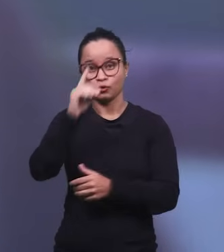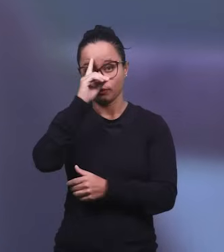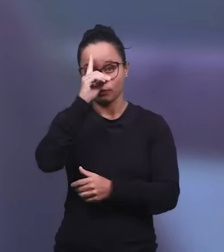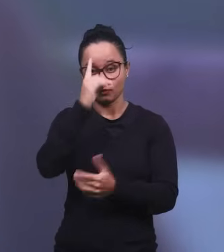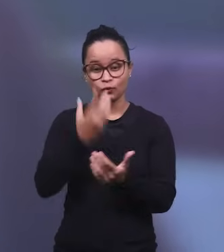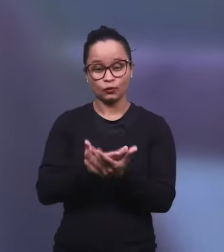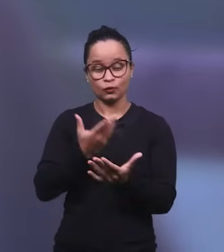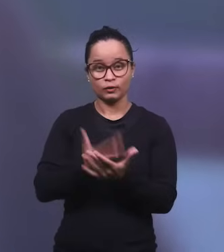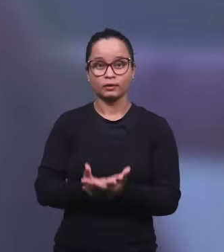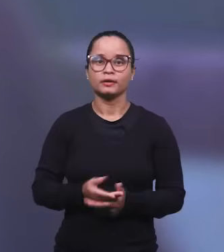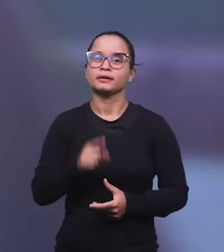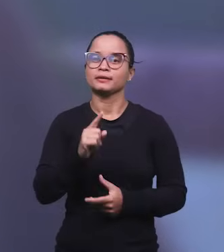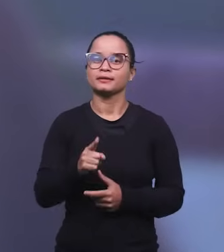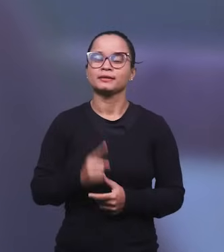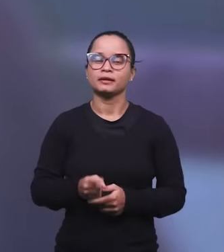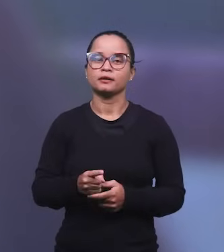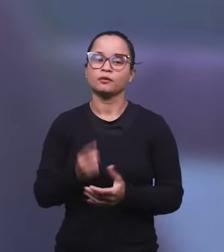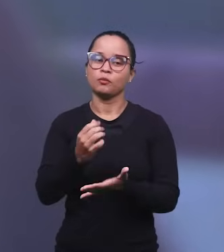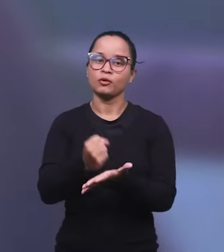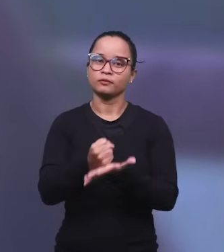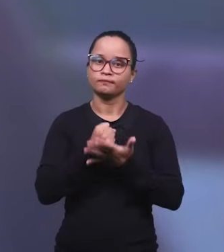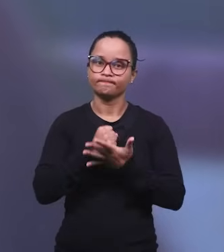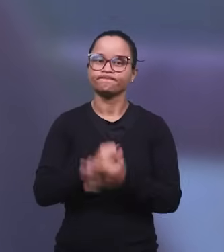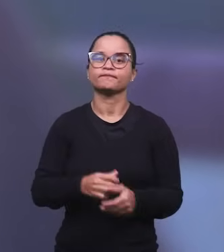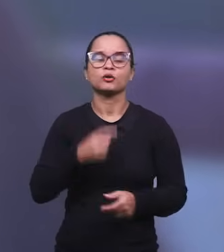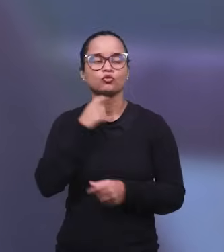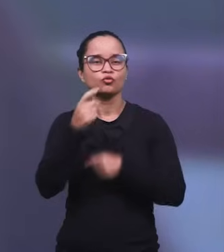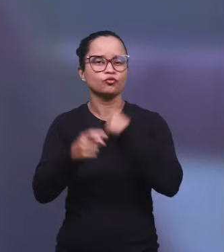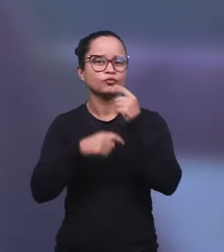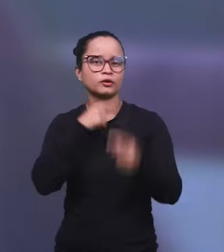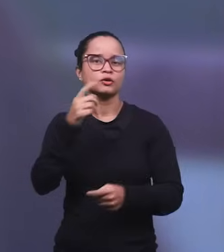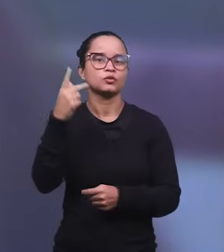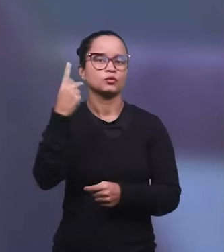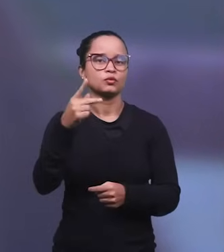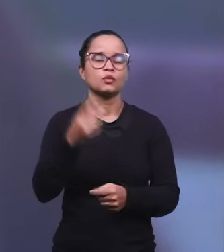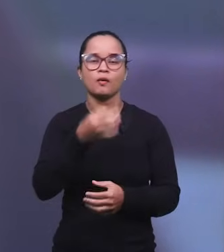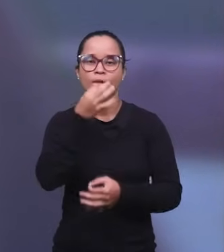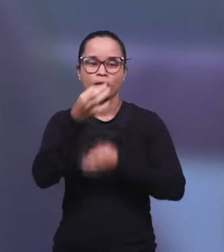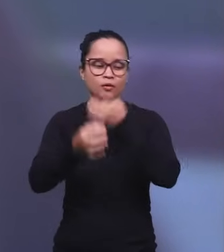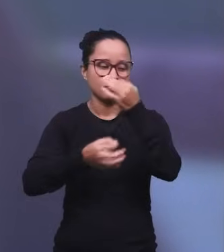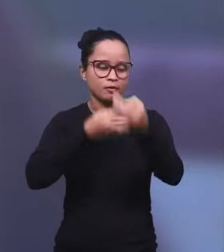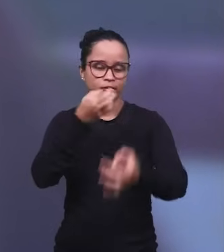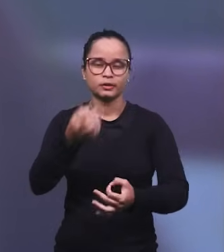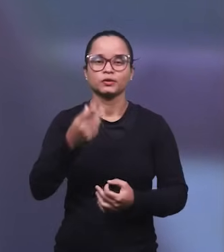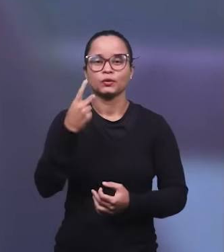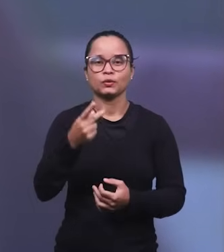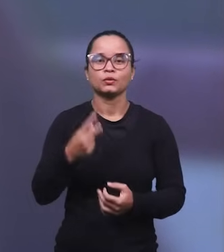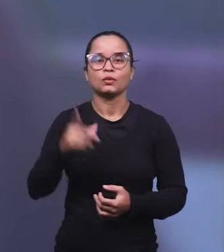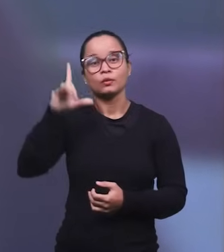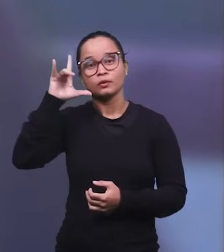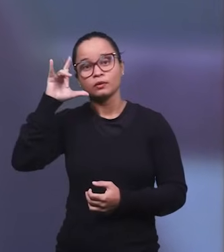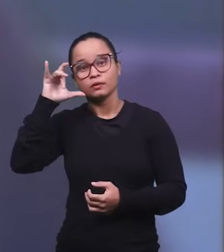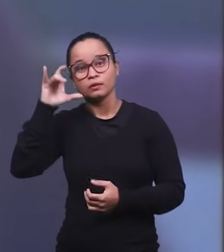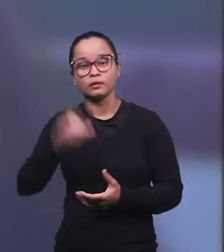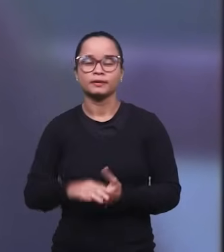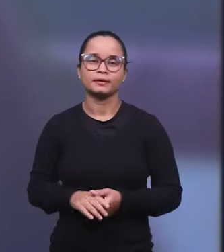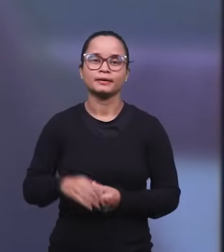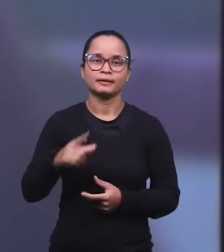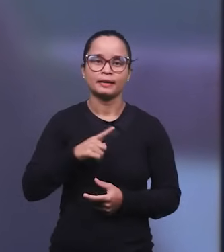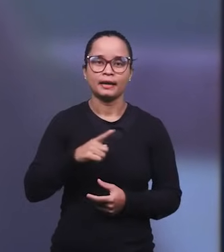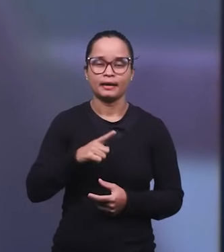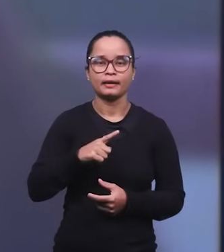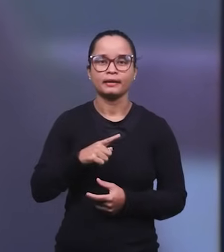de estudo? Contamos com a sua contribuição, com as suas dúvidas, com as suas sugestões, por meio do Instagram,